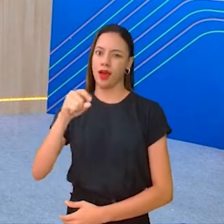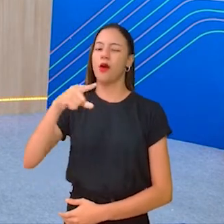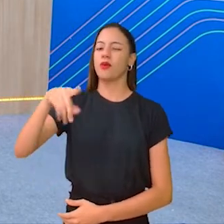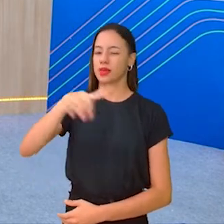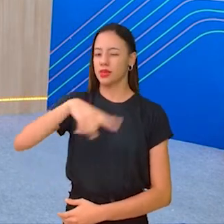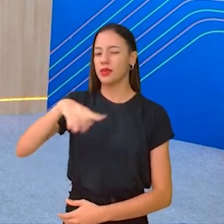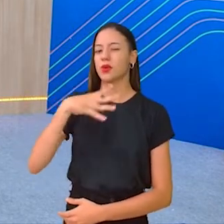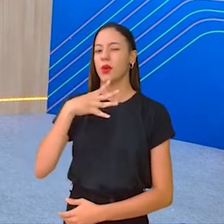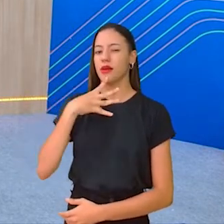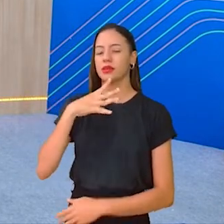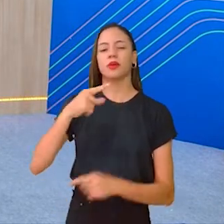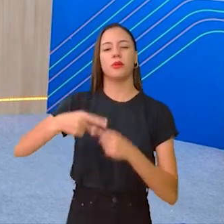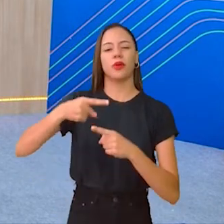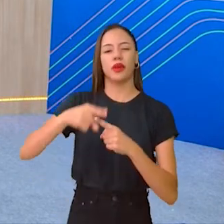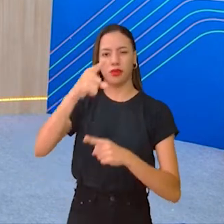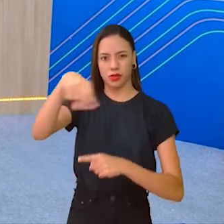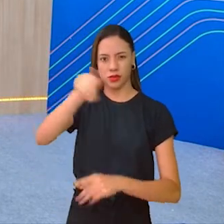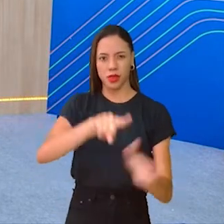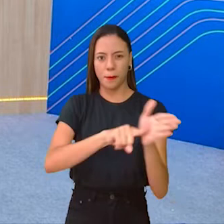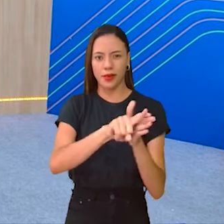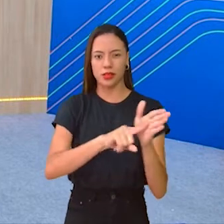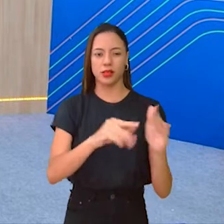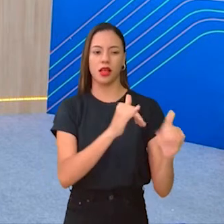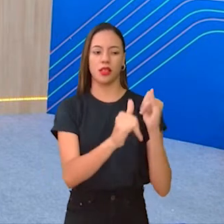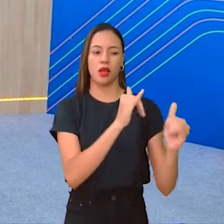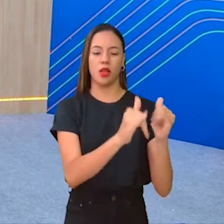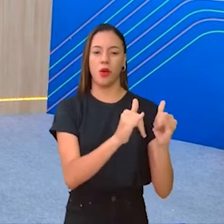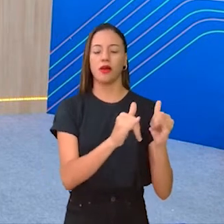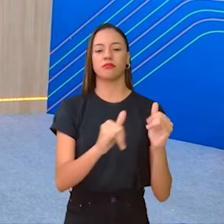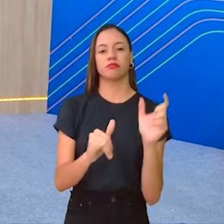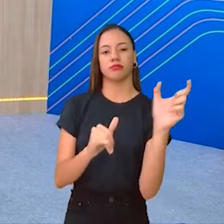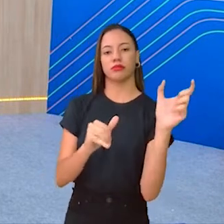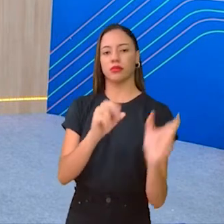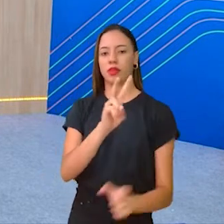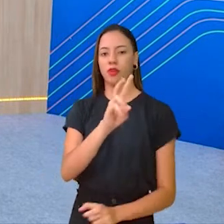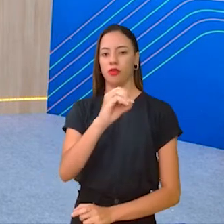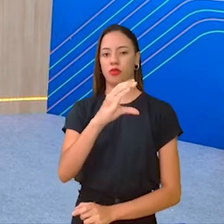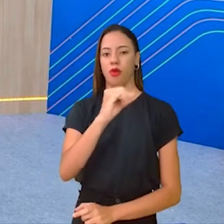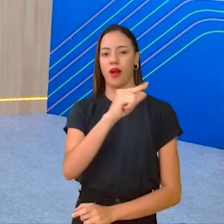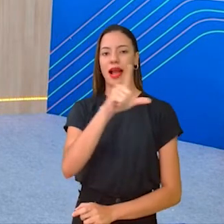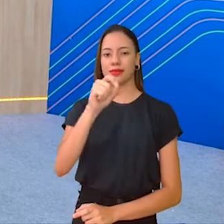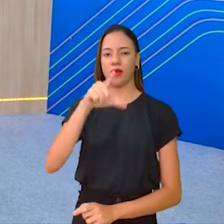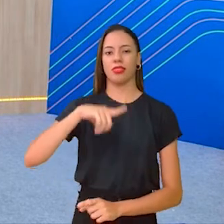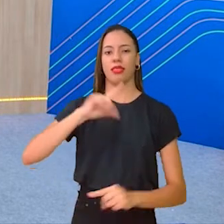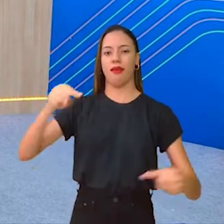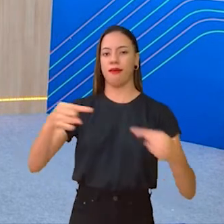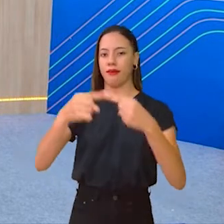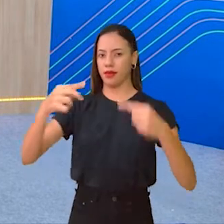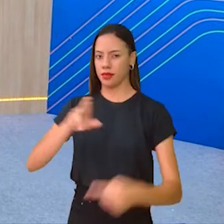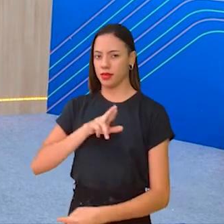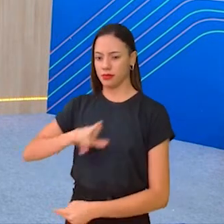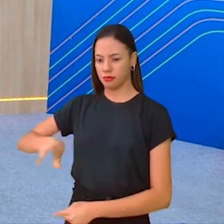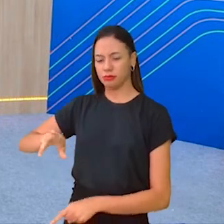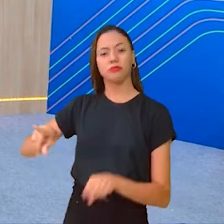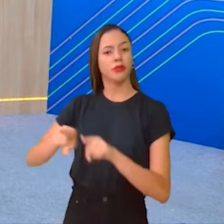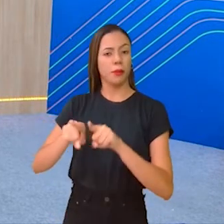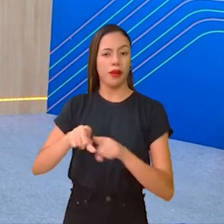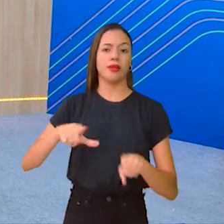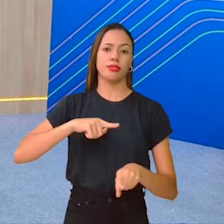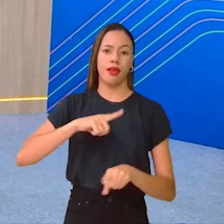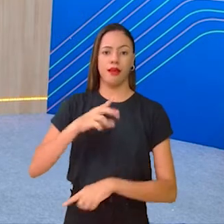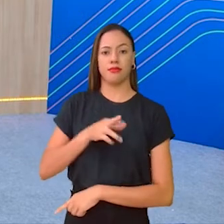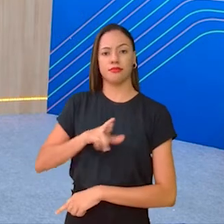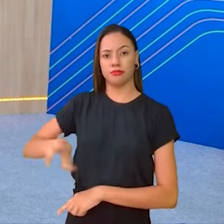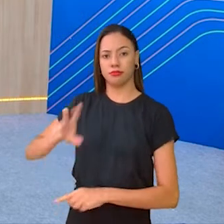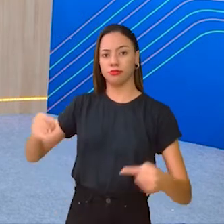pensa na vocação, você pesquisar aí na internet e vai sair com um cunho religioso. Mas a vocação tem essa questão realmente espiritual,